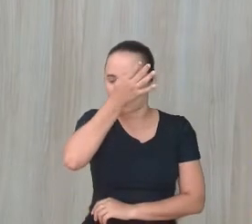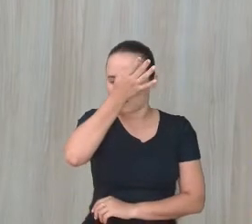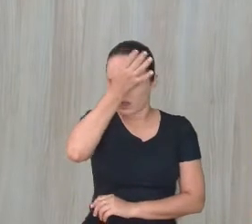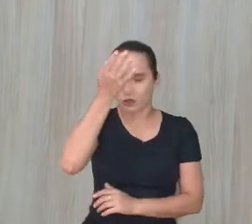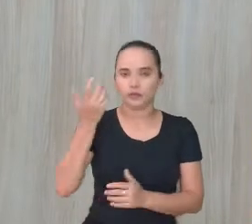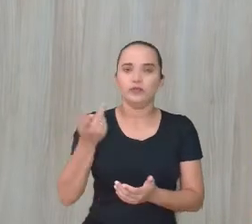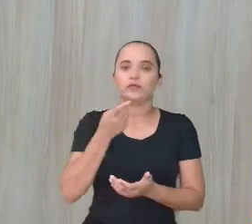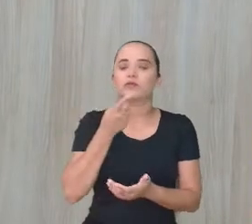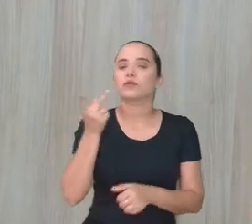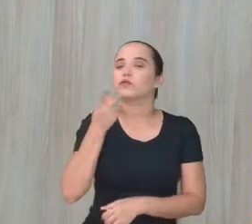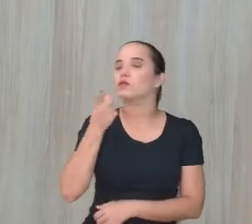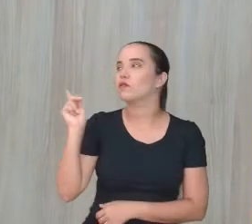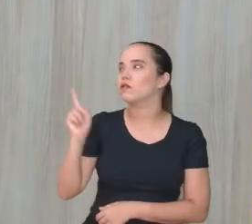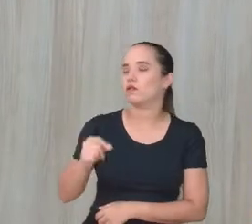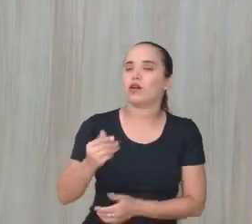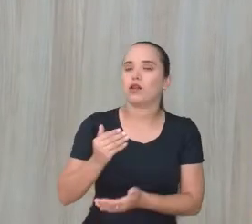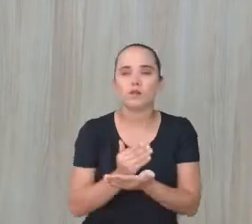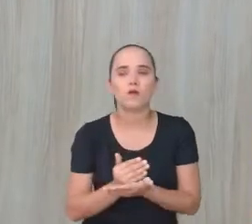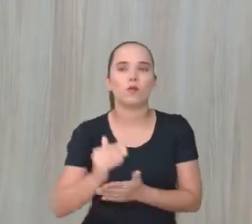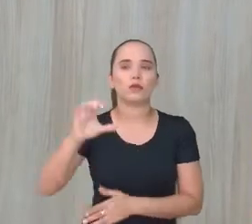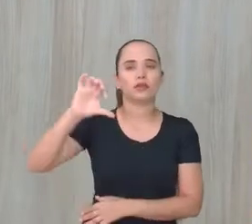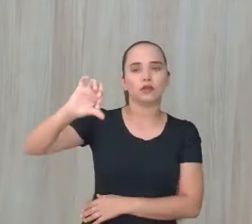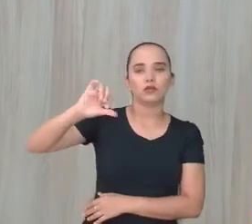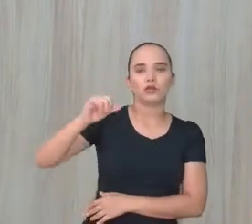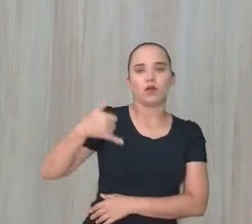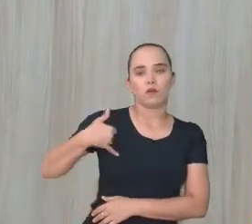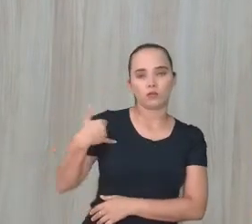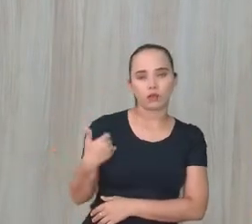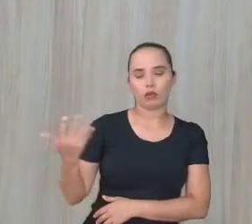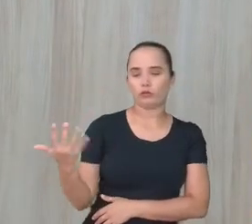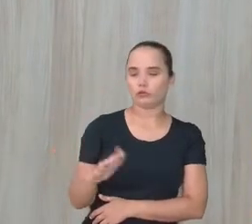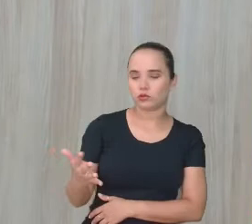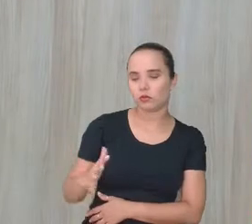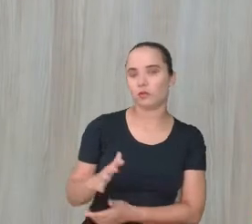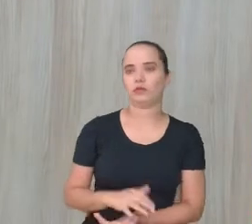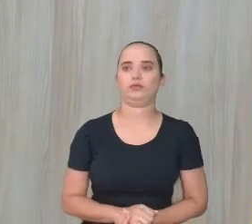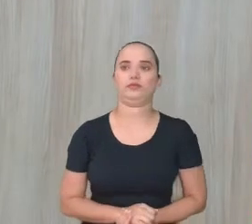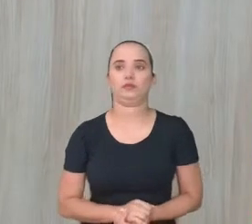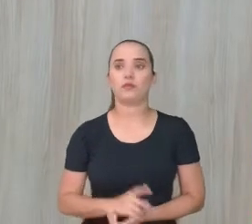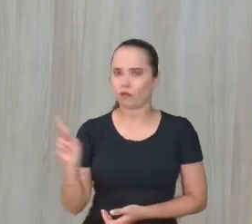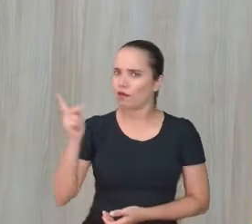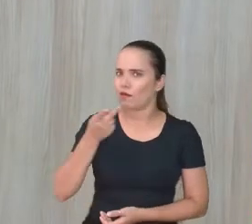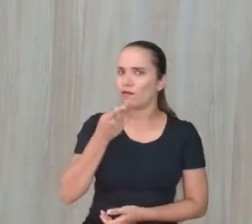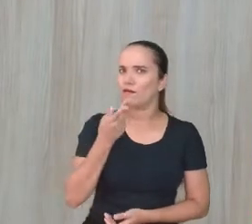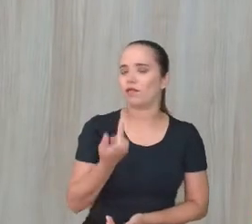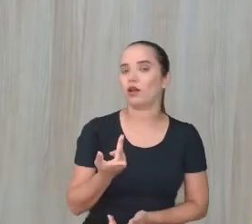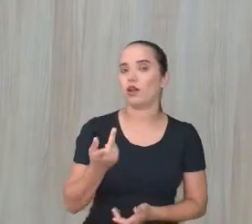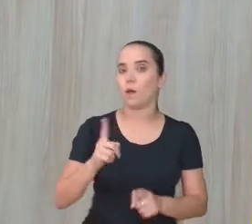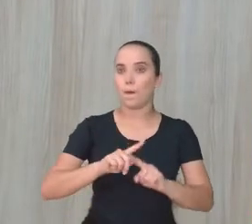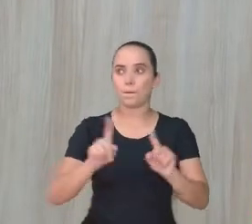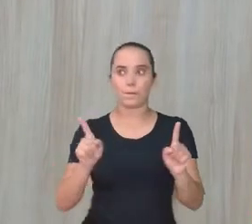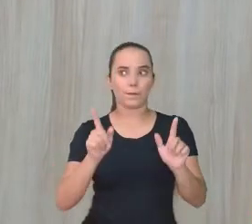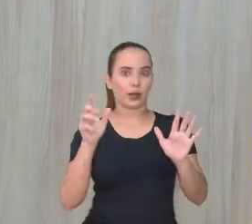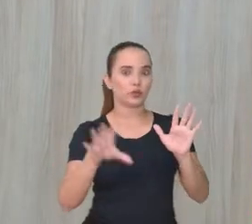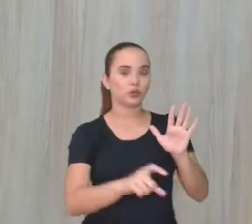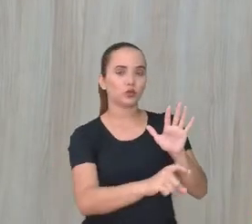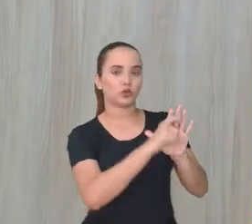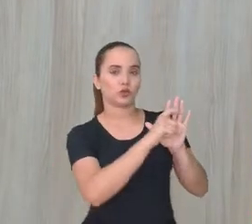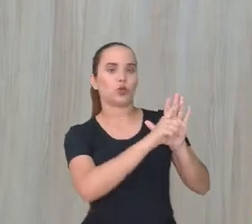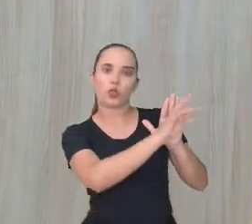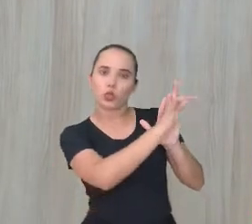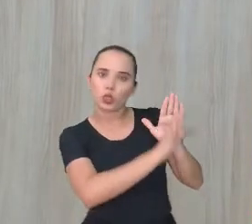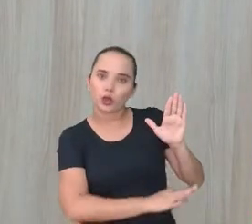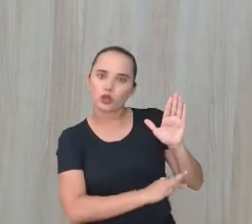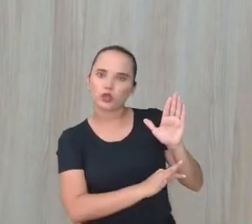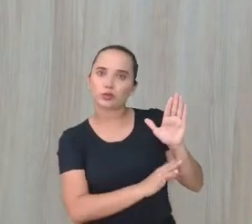com 9 anos, mais ou menos 9 anos, em média de 9 anos. Ele diz isso quando fala. Na forma escrita, se